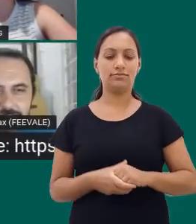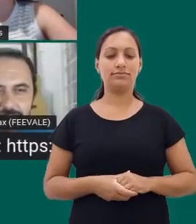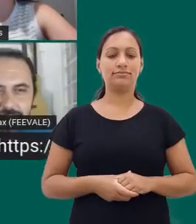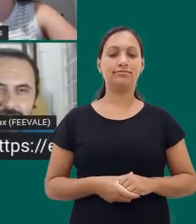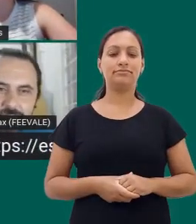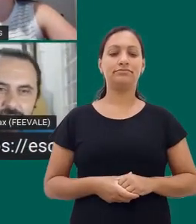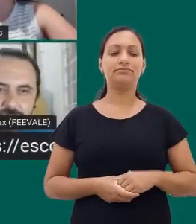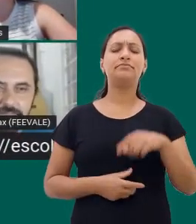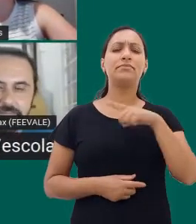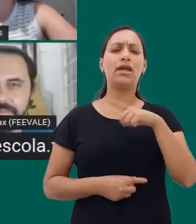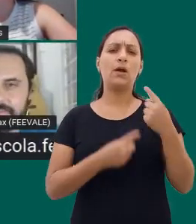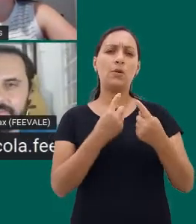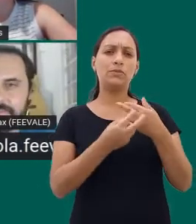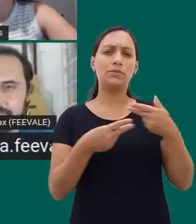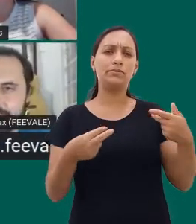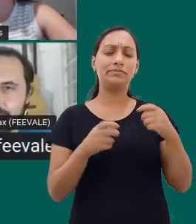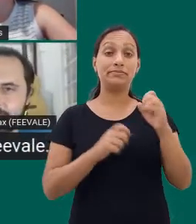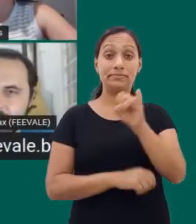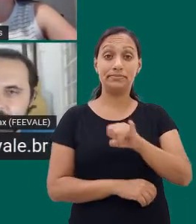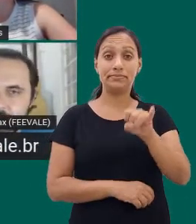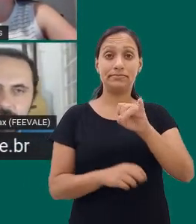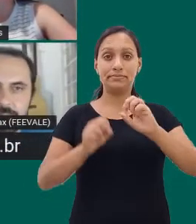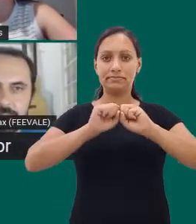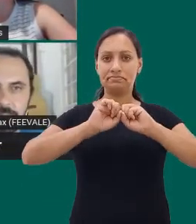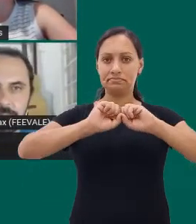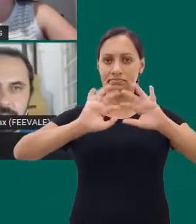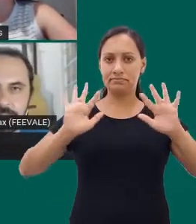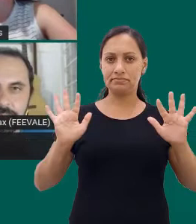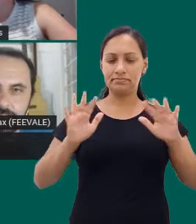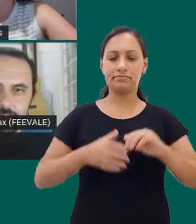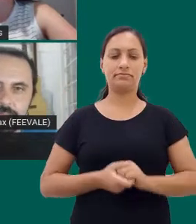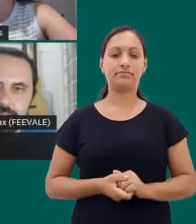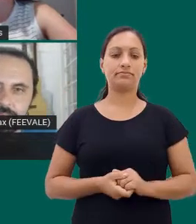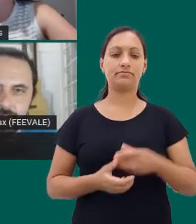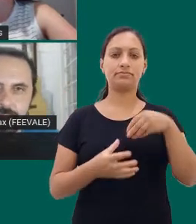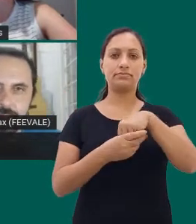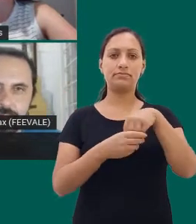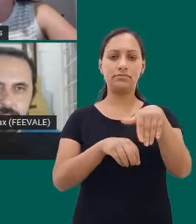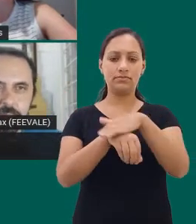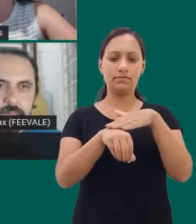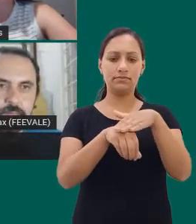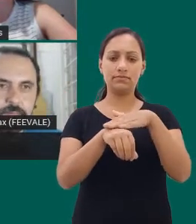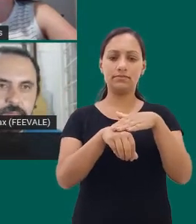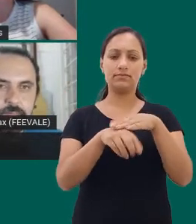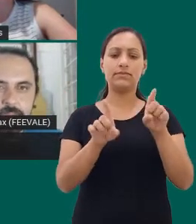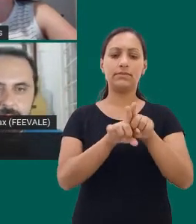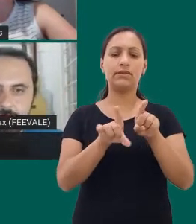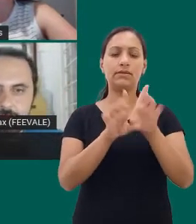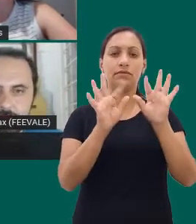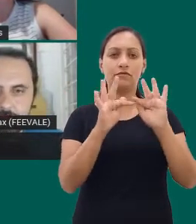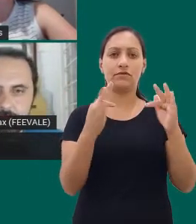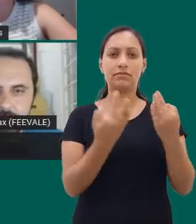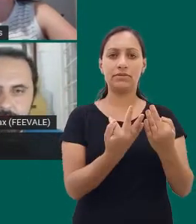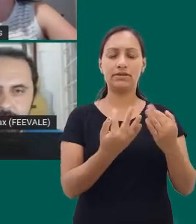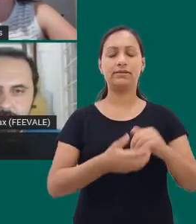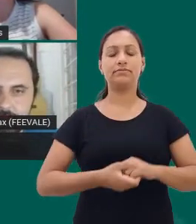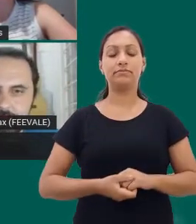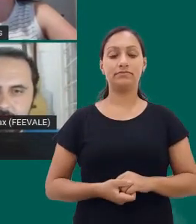assim, deixar claro, né, dentro da nossa conversa aqui, para as famílias também, né?